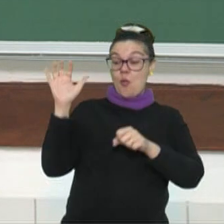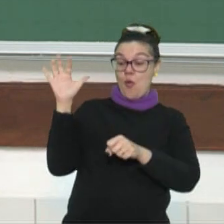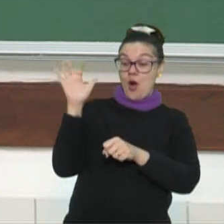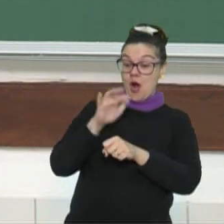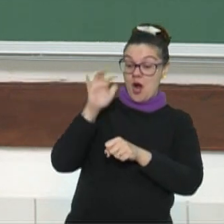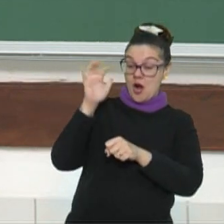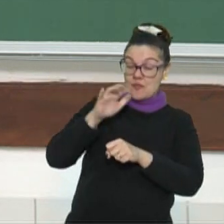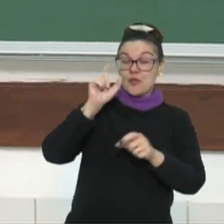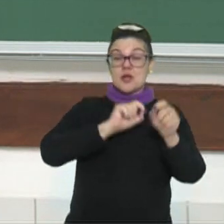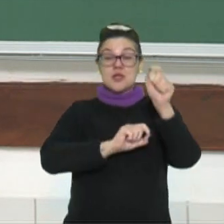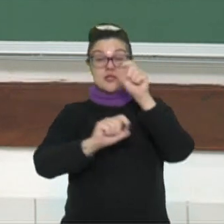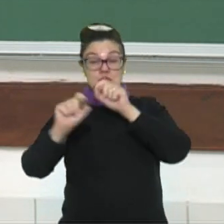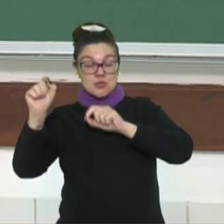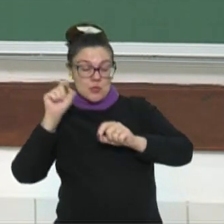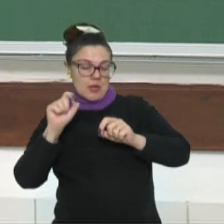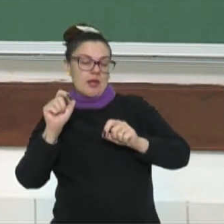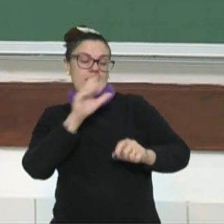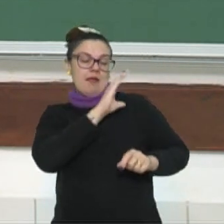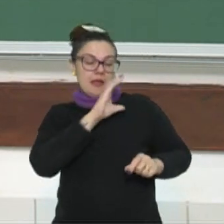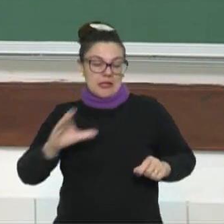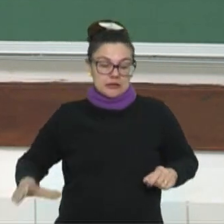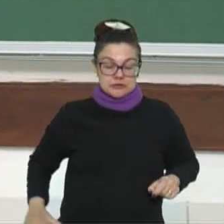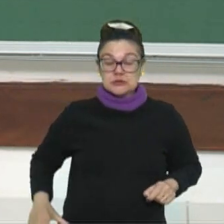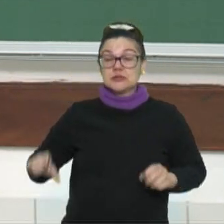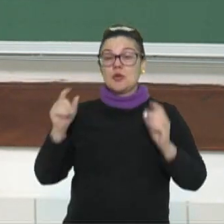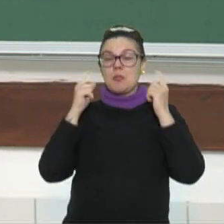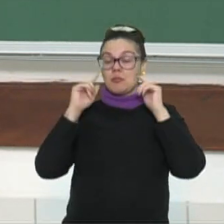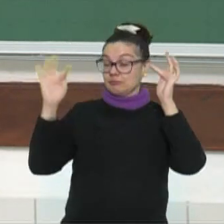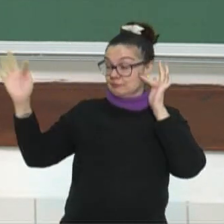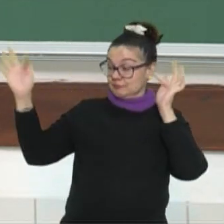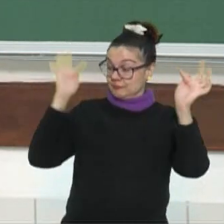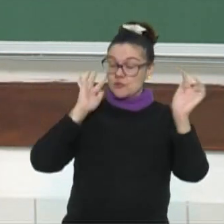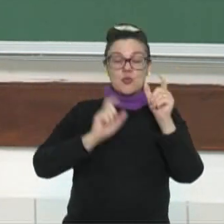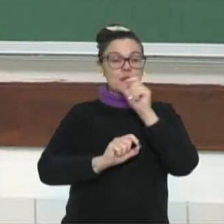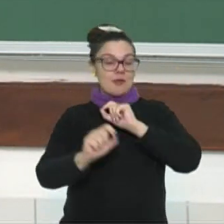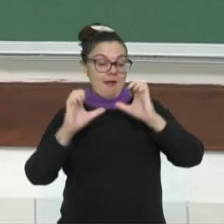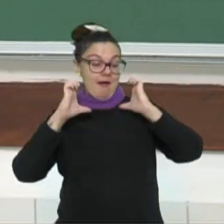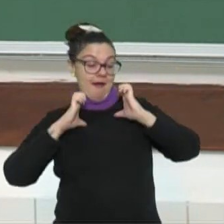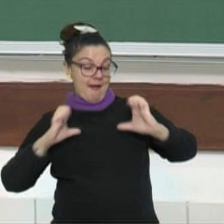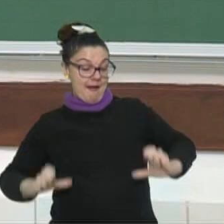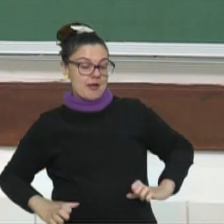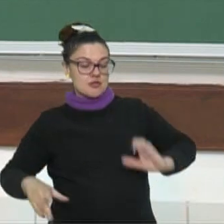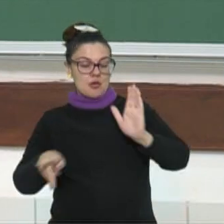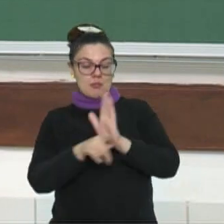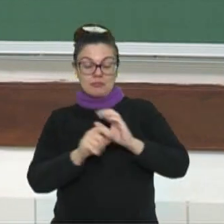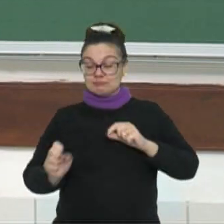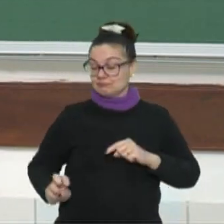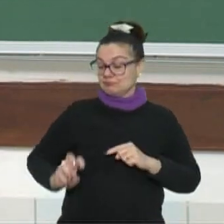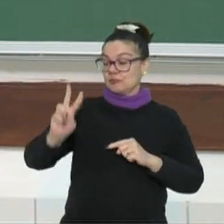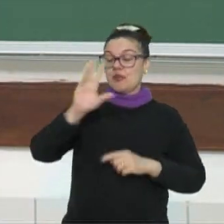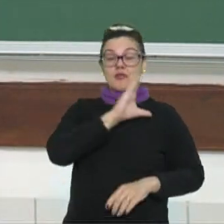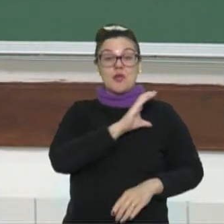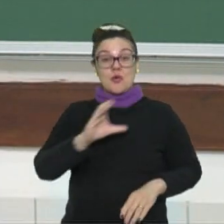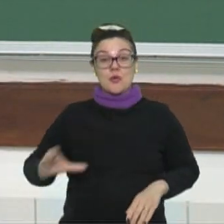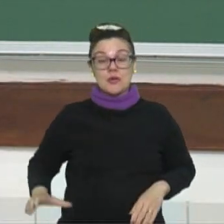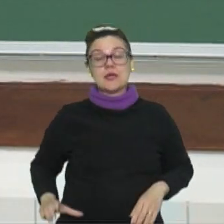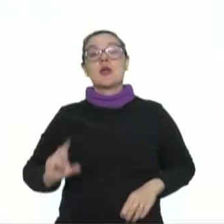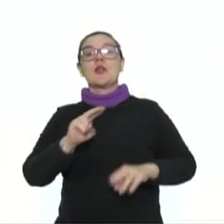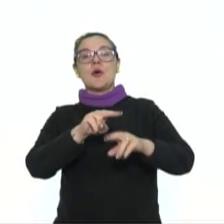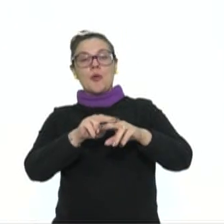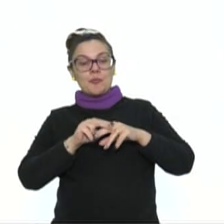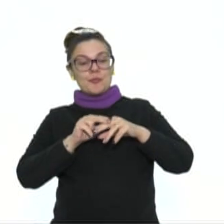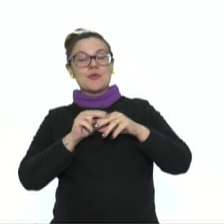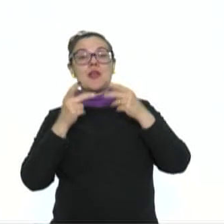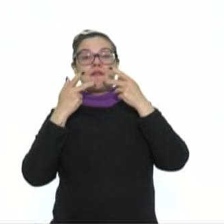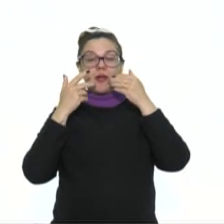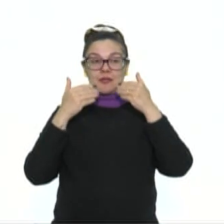cristianismo gigantesca sobre a filosofia desse momento fez com que a ética se voltasse para os valores cristãos. Por isso,